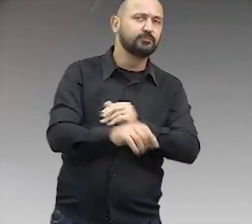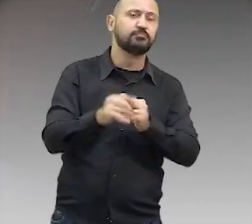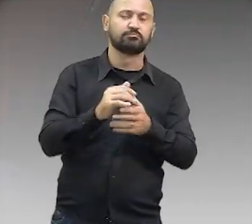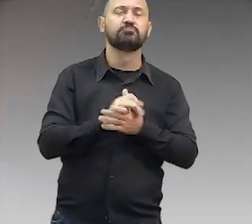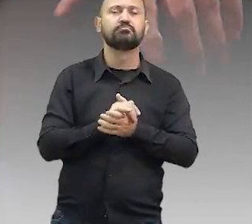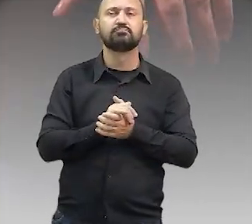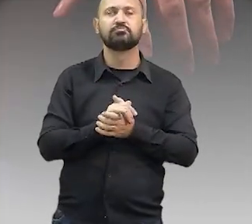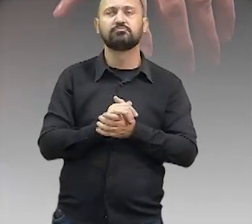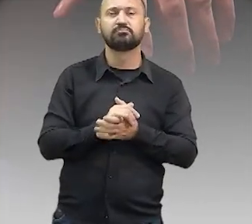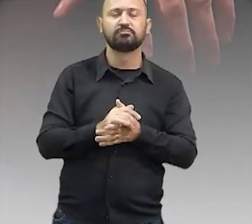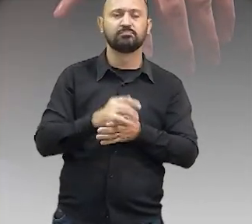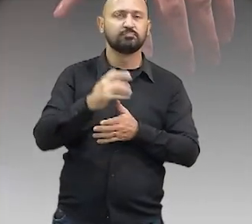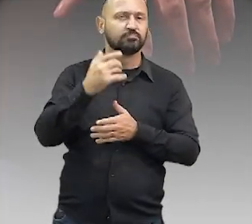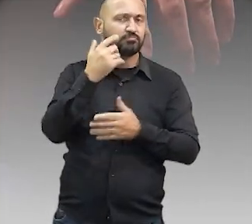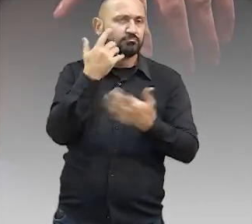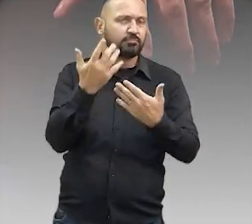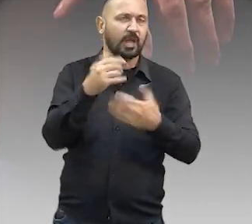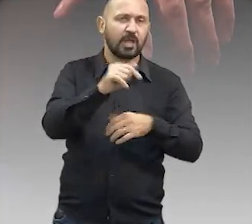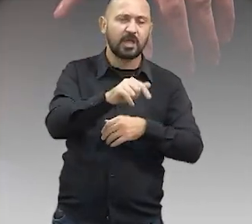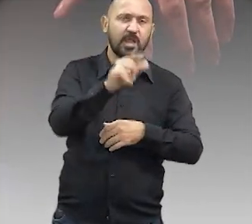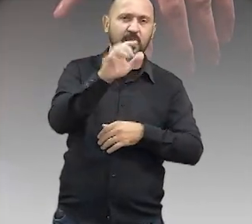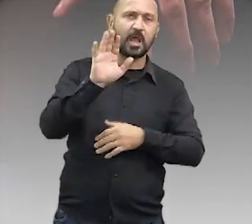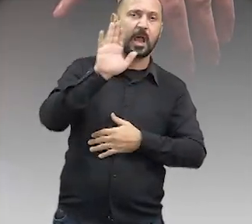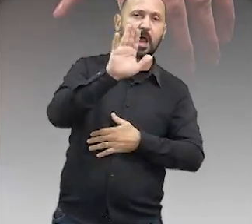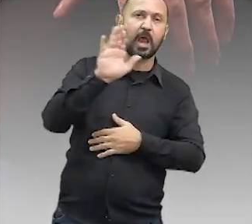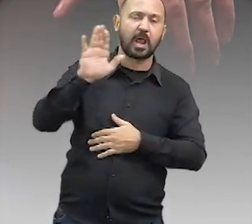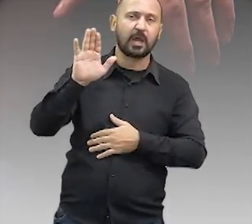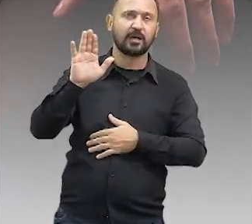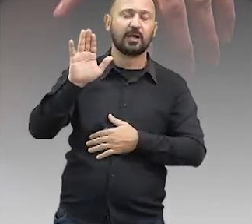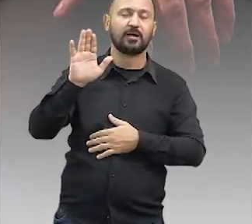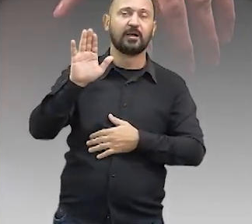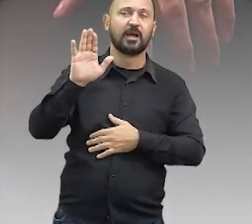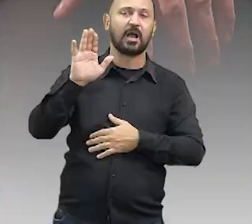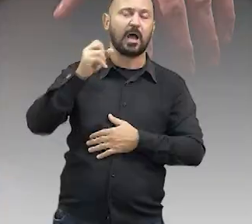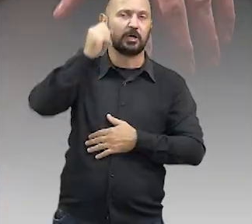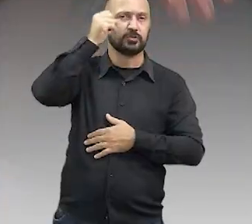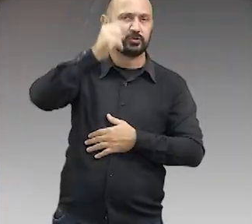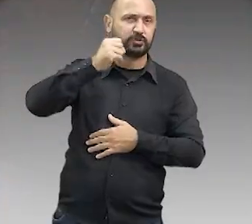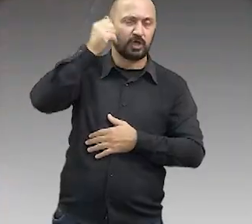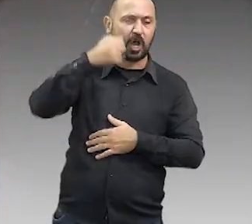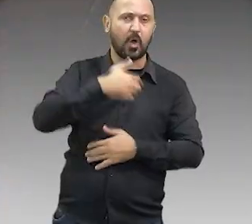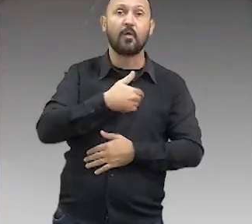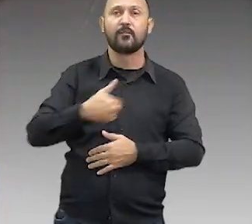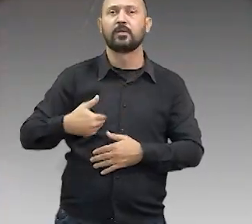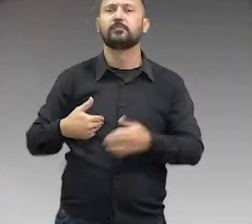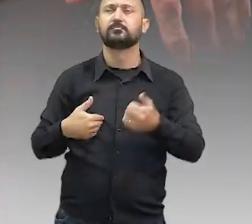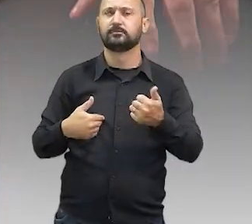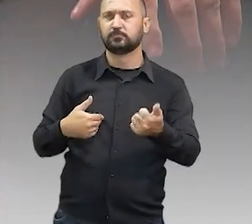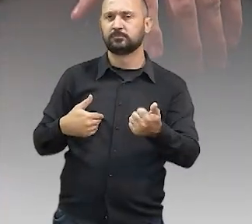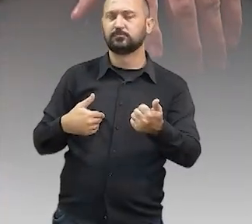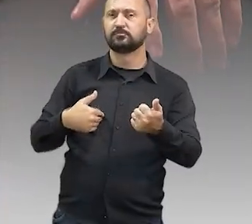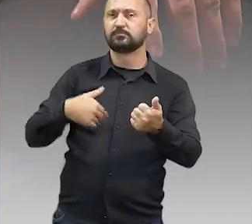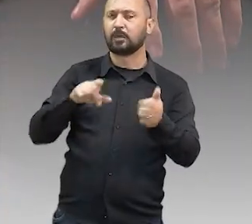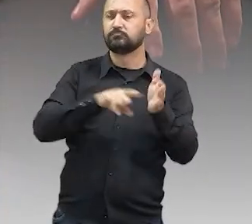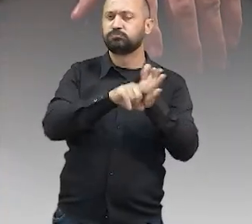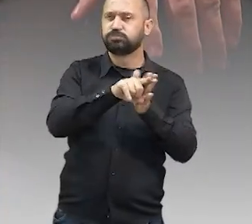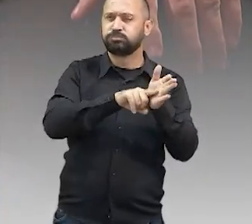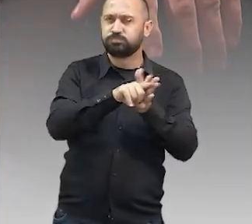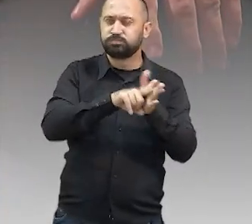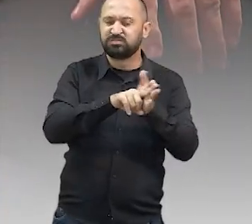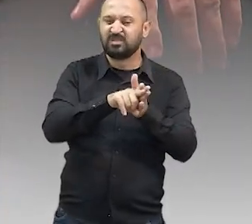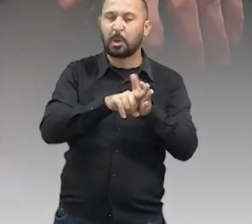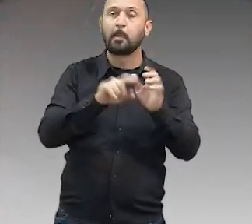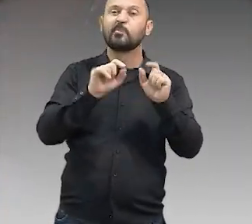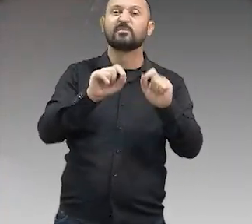mais, sempre quando o cara é candidato a deputado, a senador, a governador, ele é mais